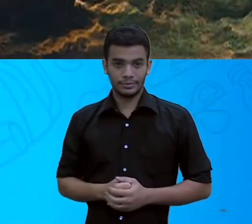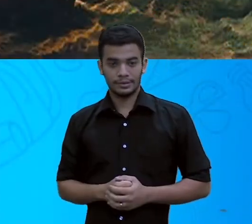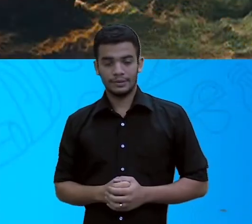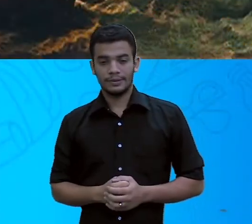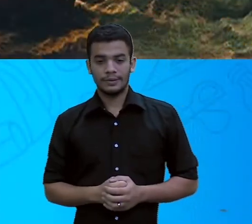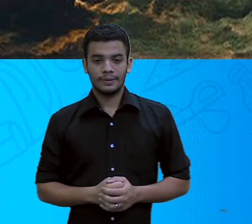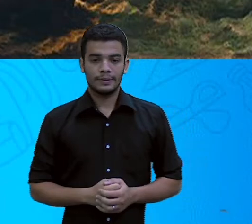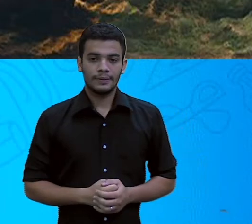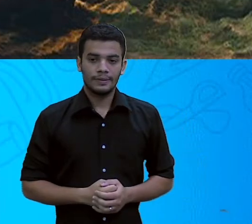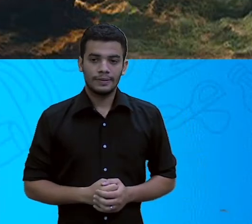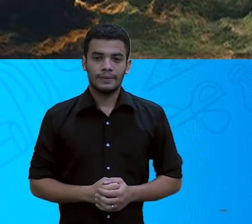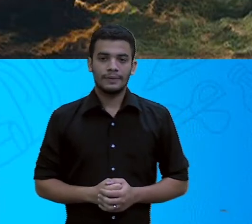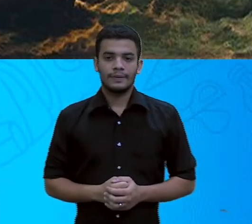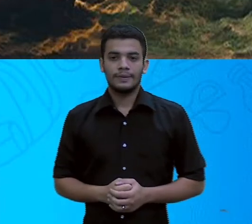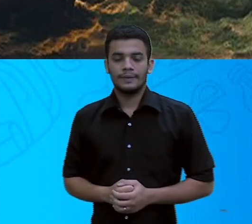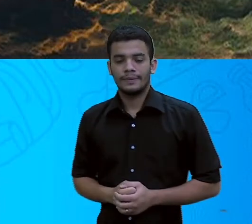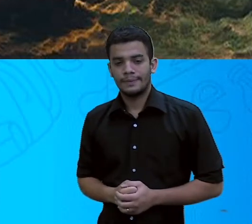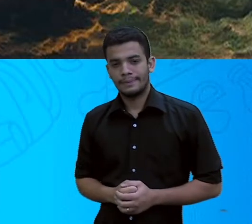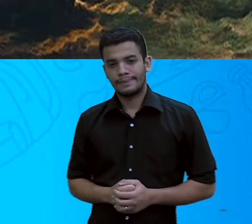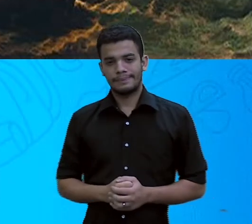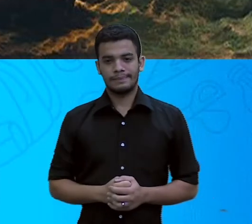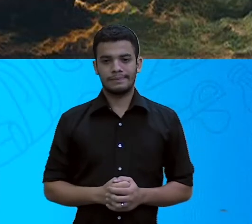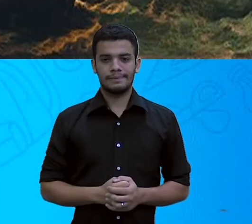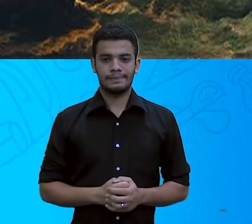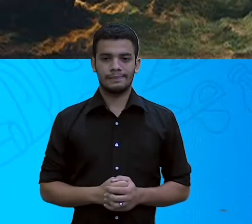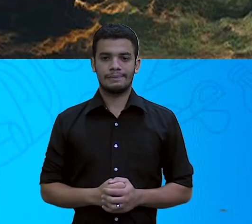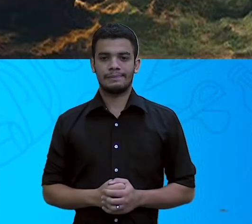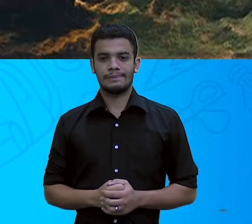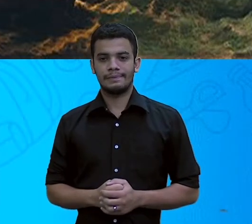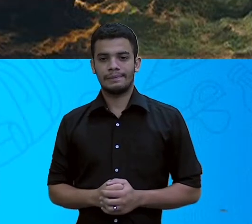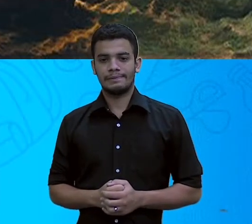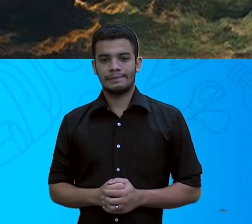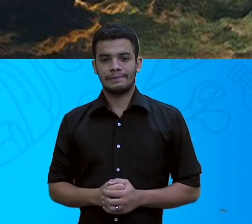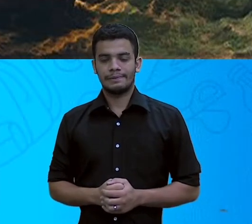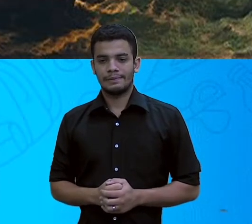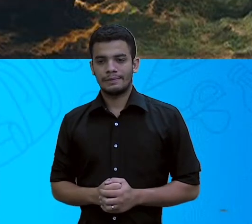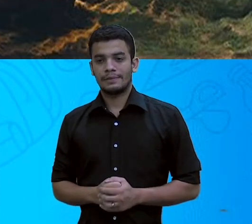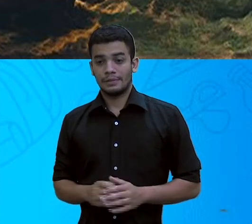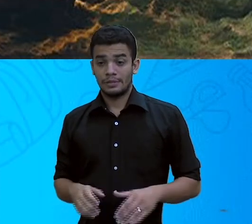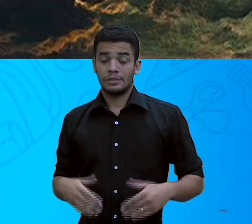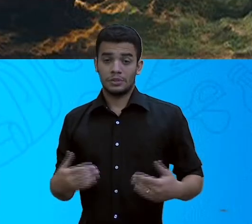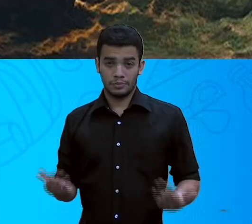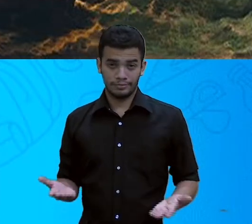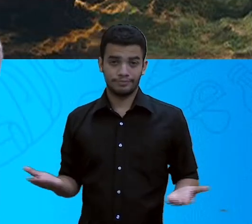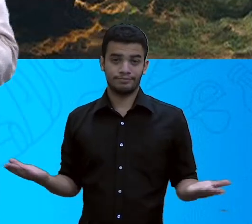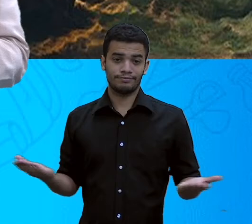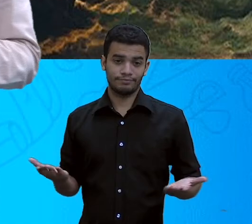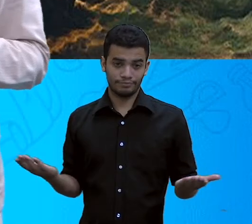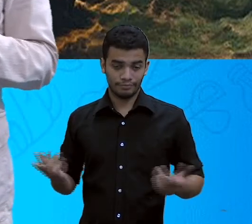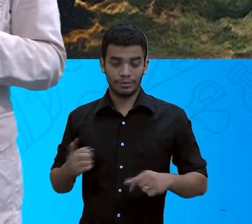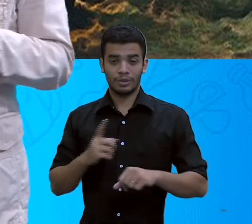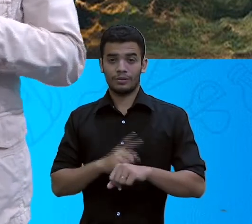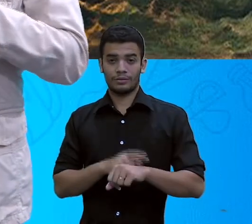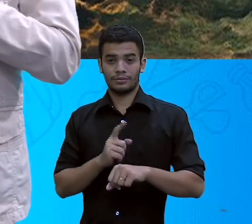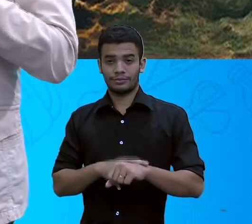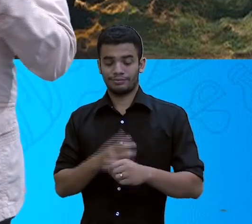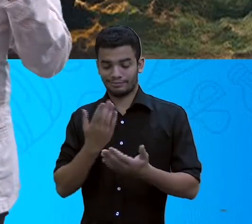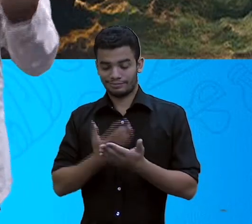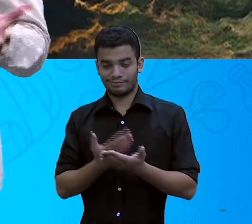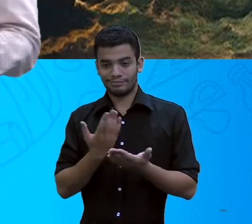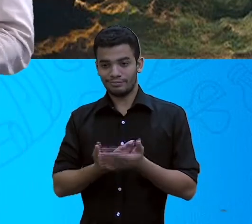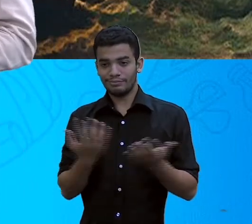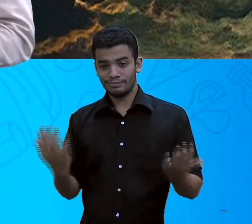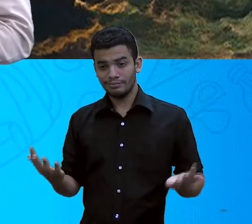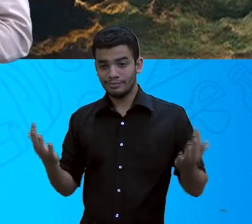Estudantes, chegamos a mais um fim de aula, né, de conhecimentos e